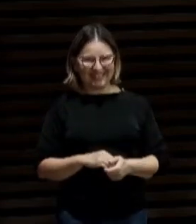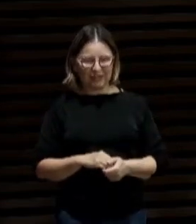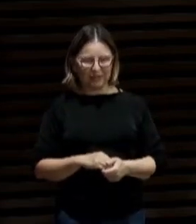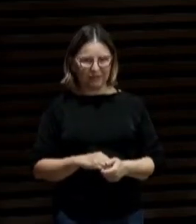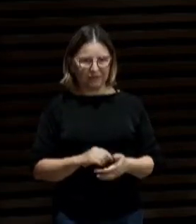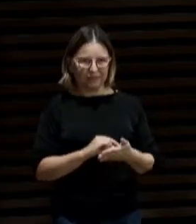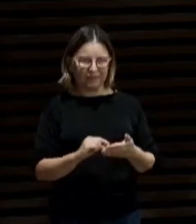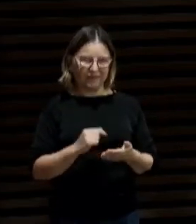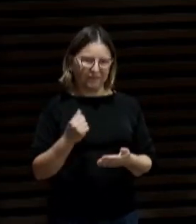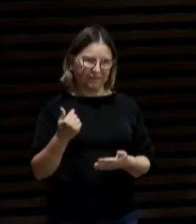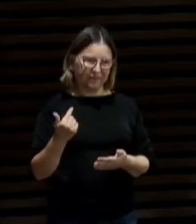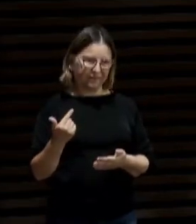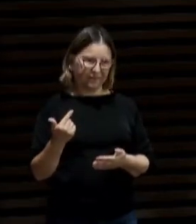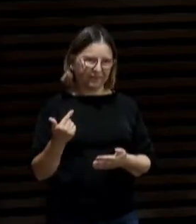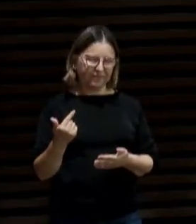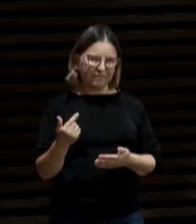Versículo 2.